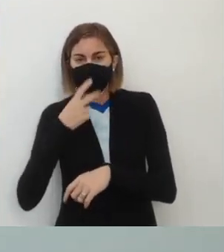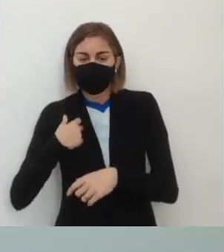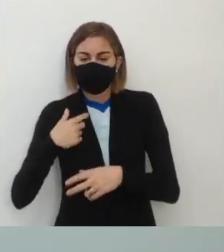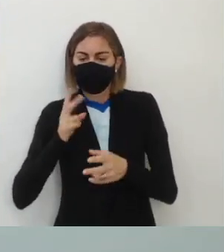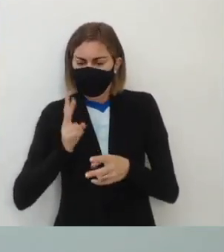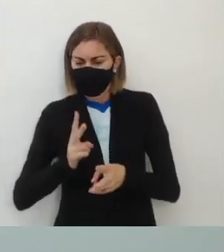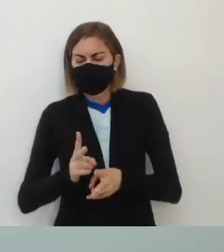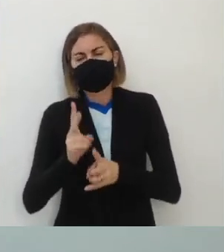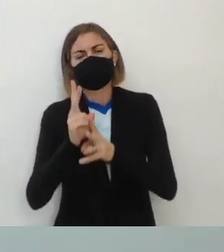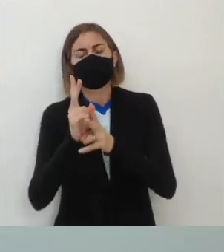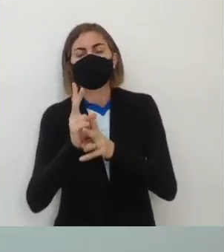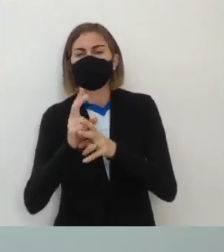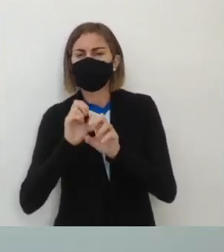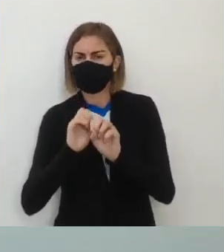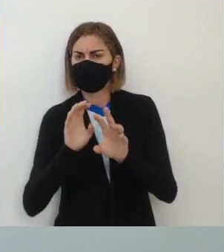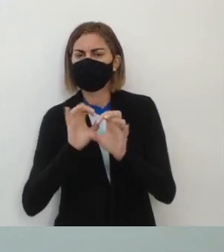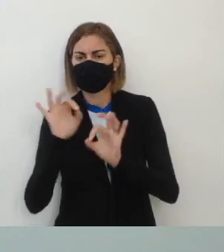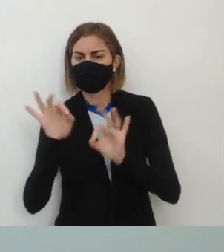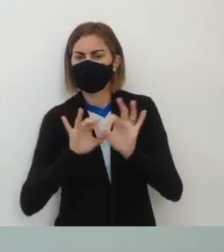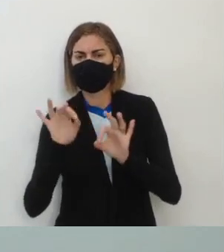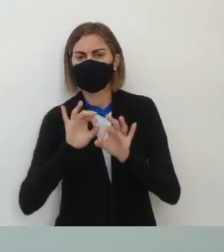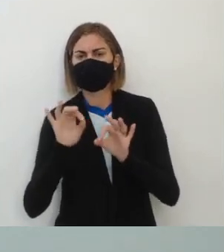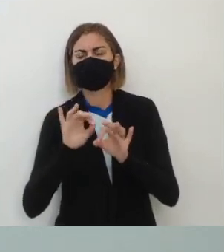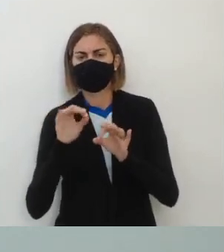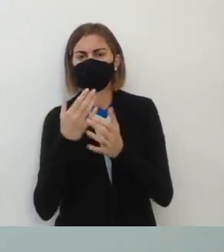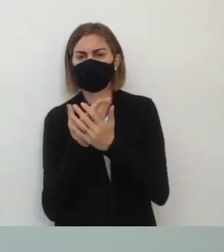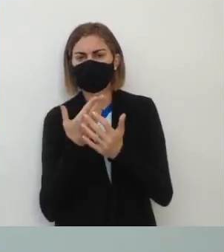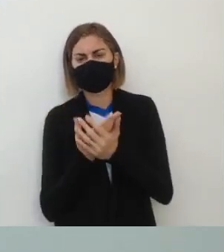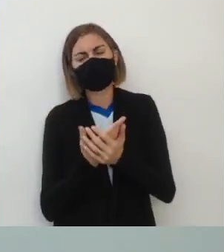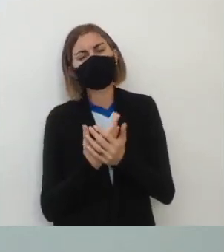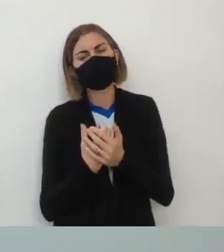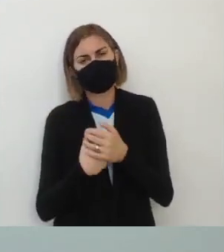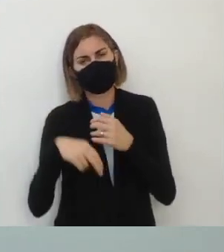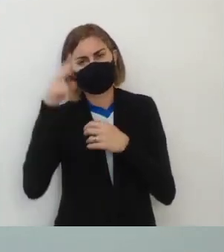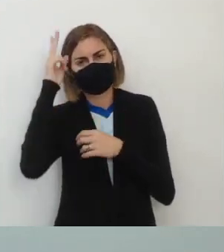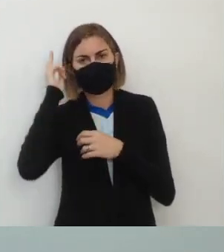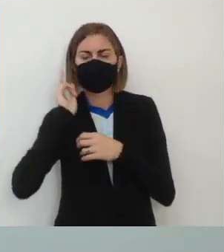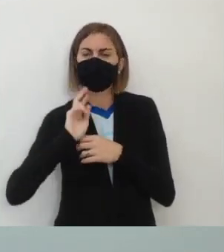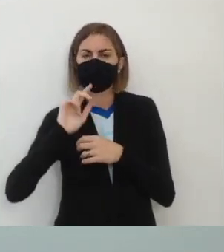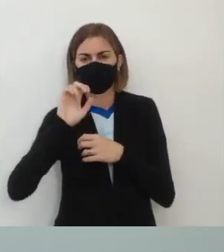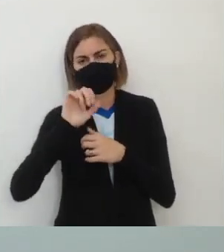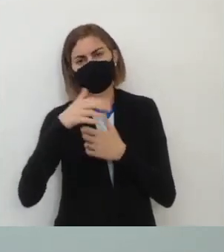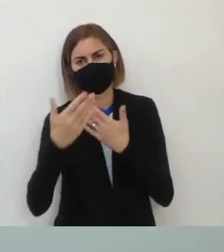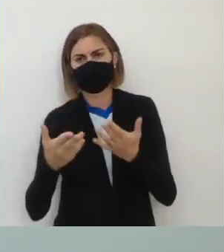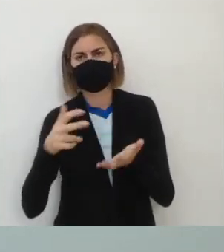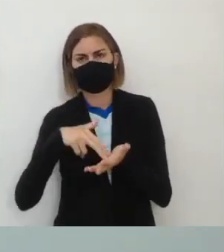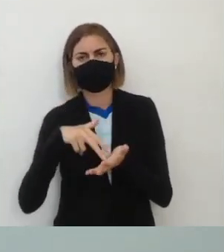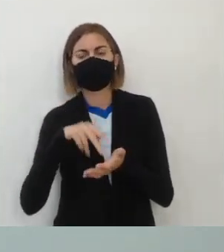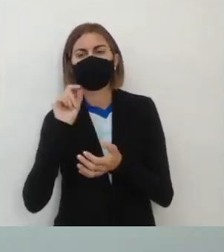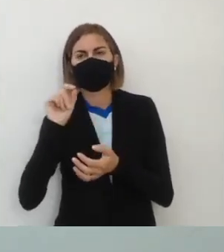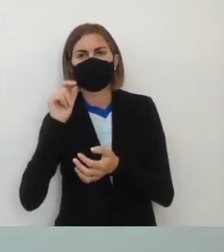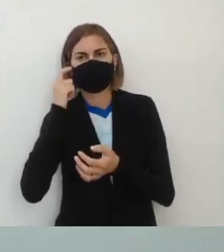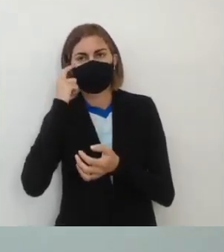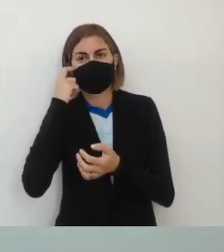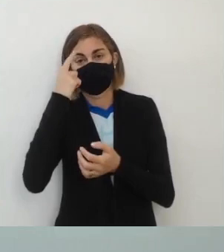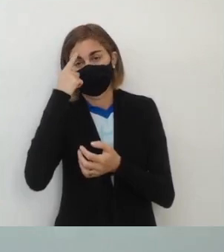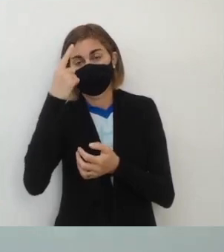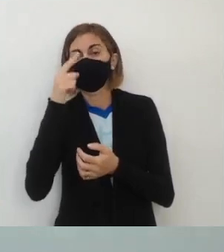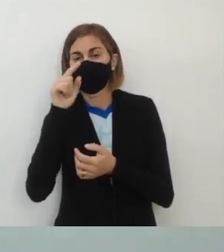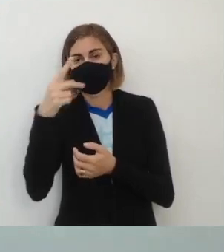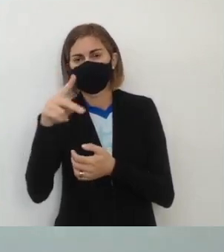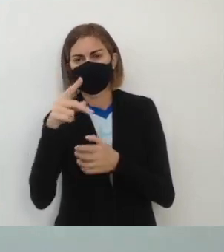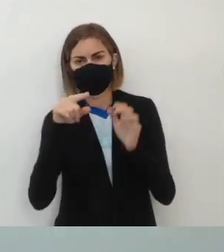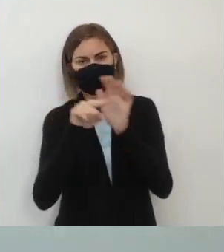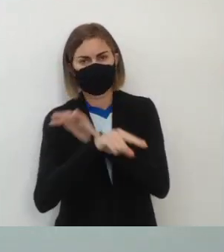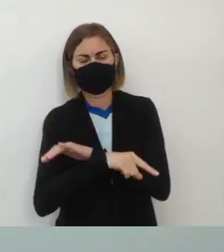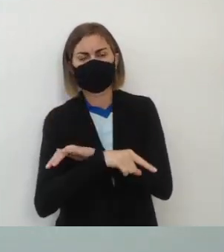continuar reforçando a tua preparação para os vestibulares. Sobretudo essa questão que ela é muito presente, a ideia dela é muito